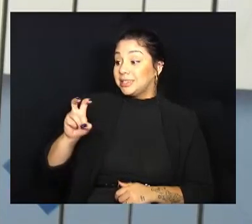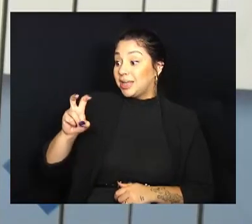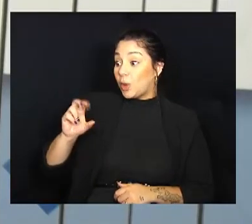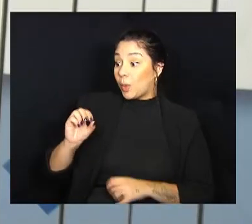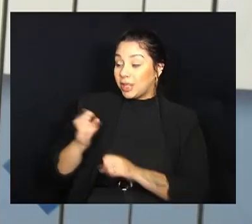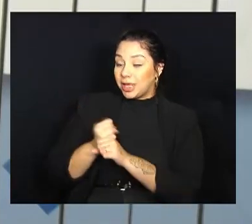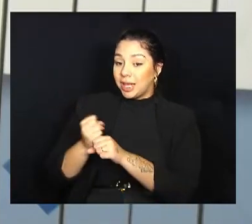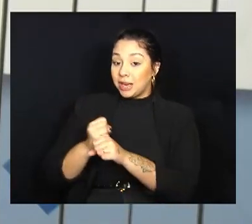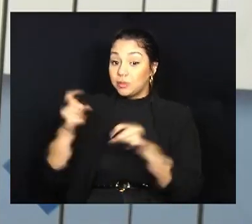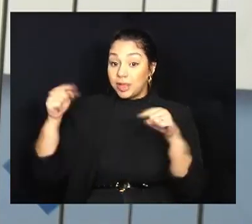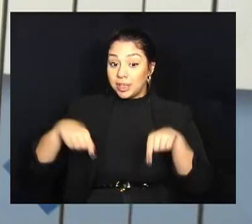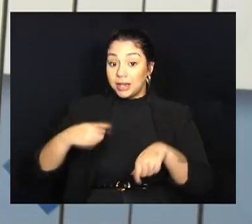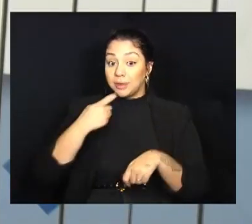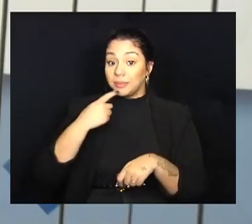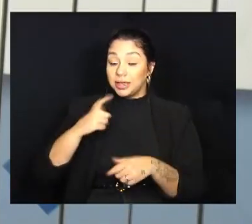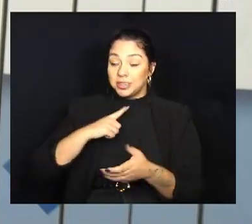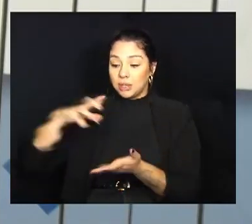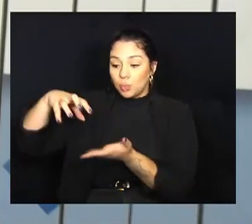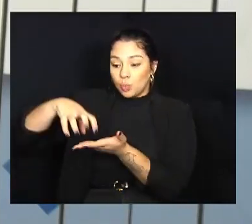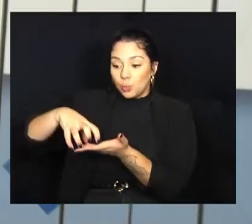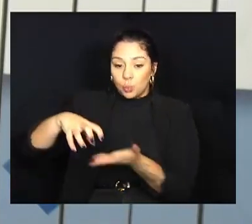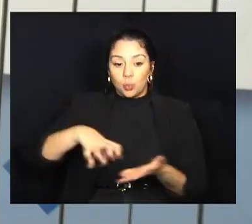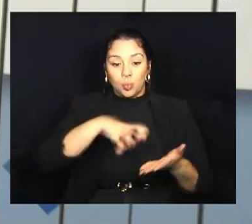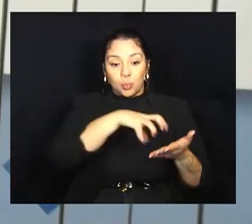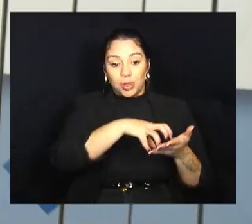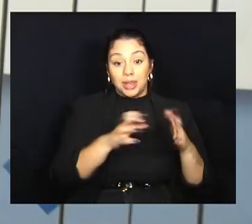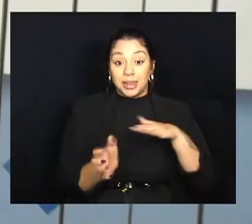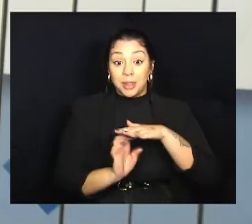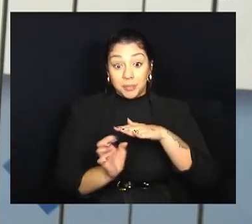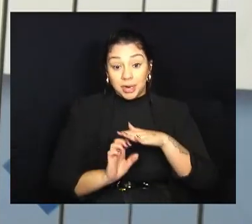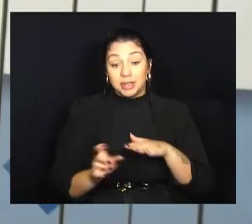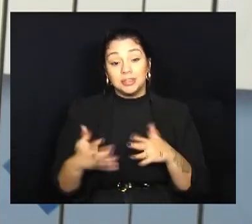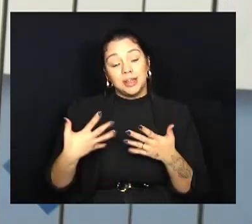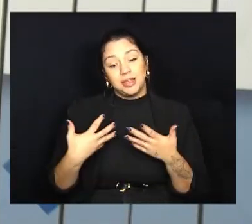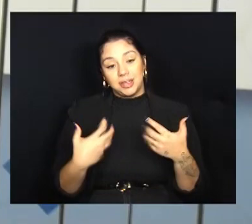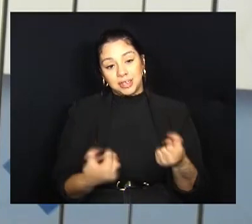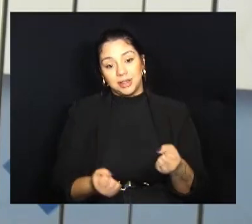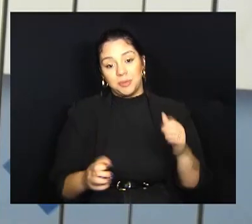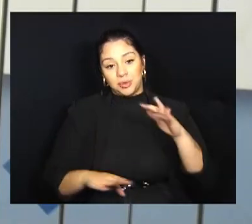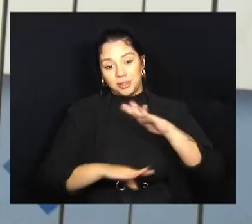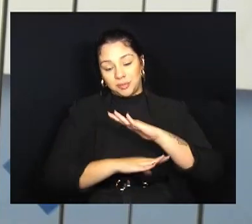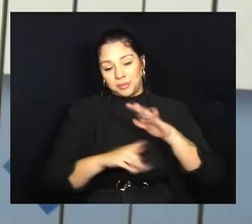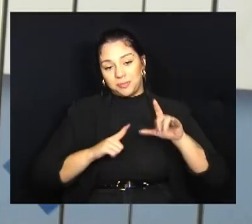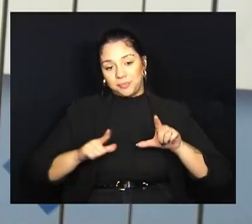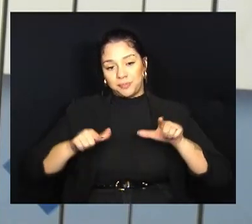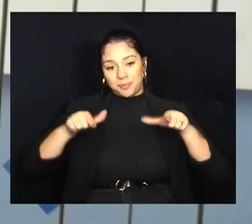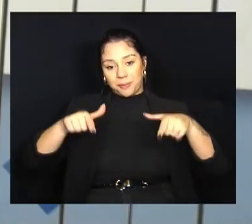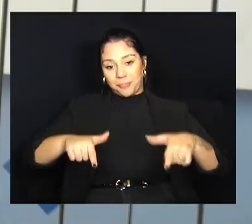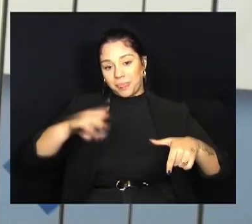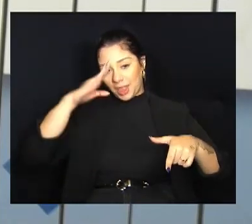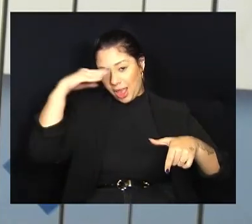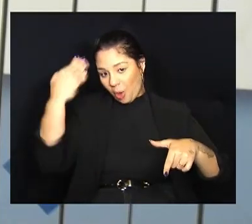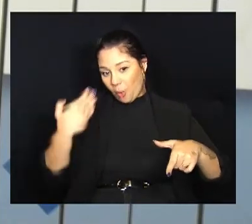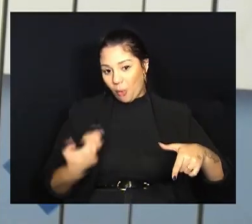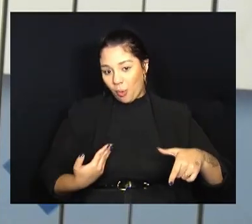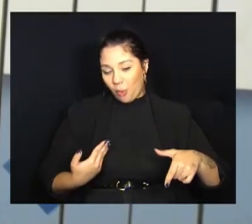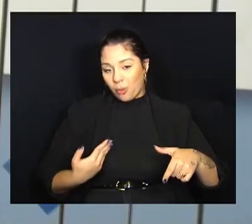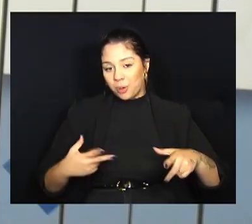2 unidades da empresa e agora recebeu da Câmara Municipal o diploma de honra ao